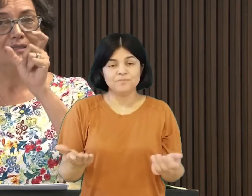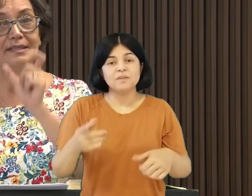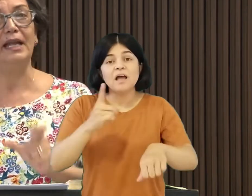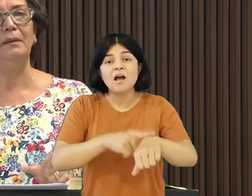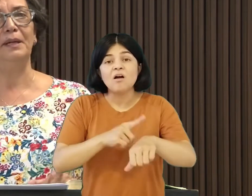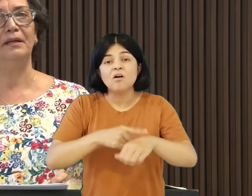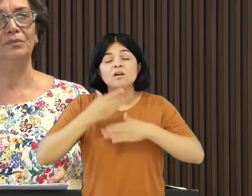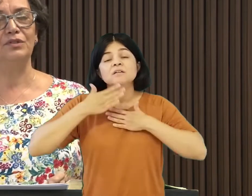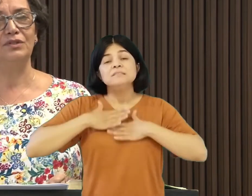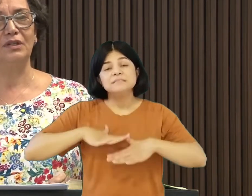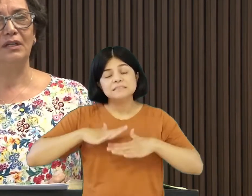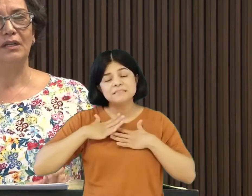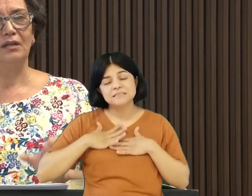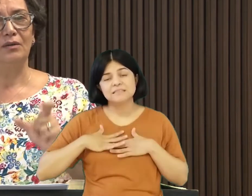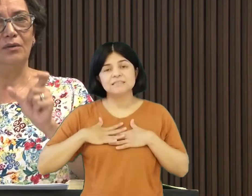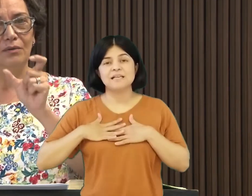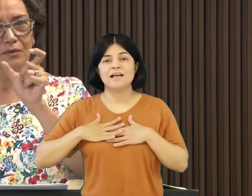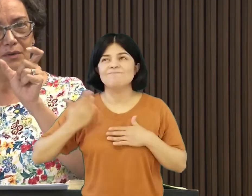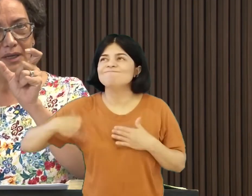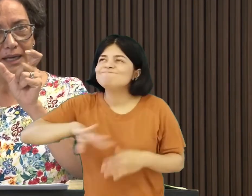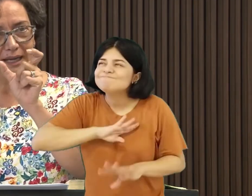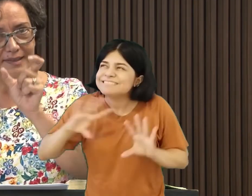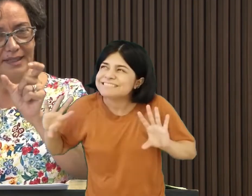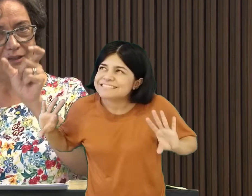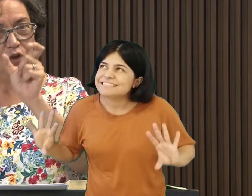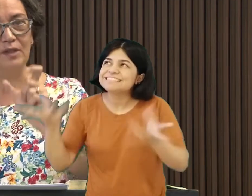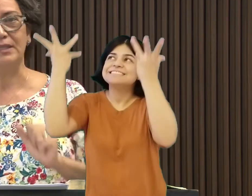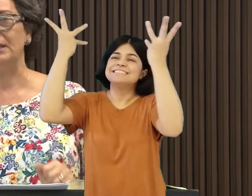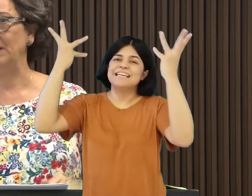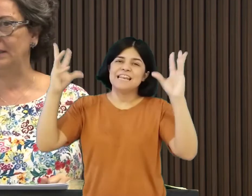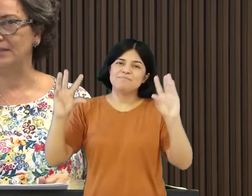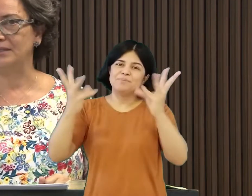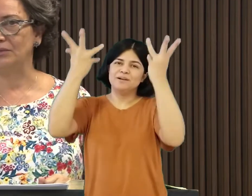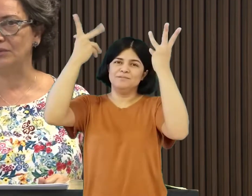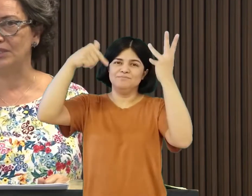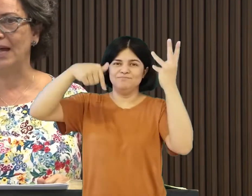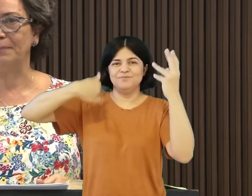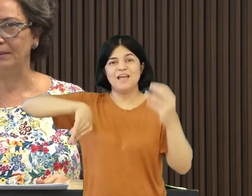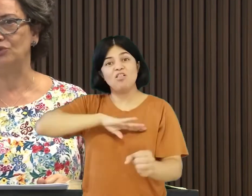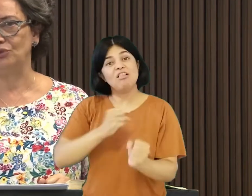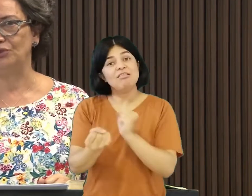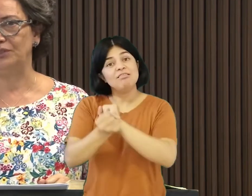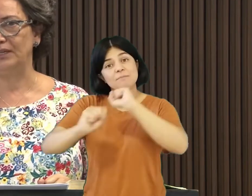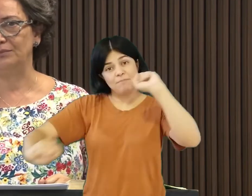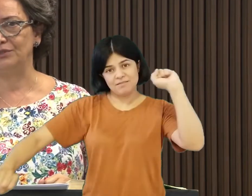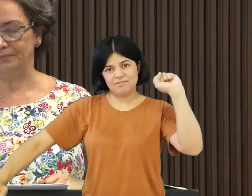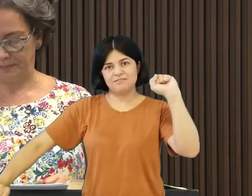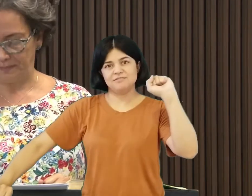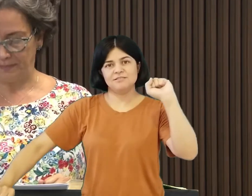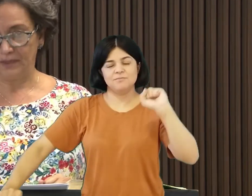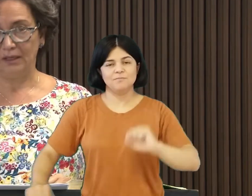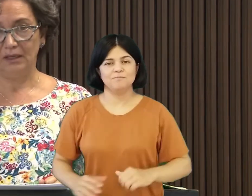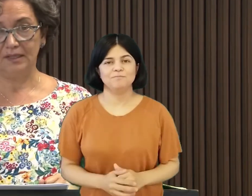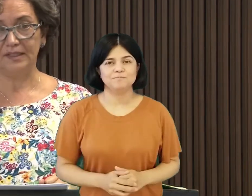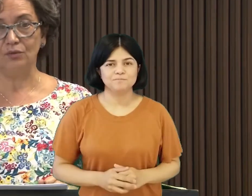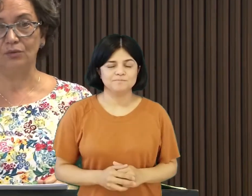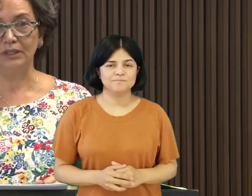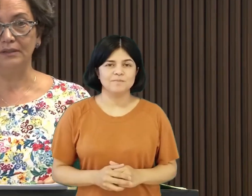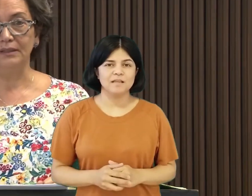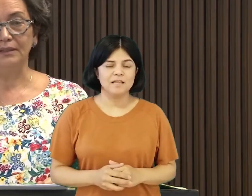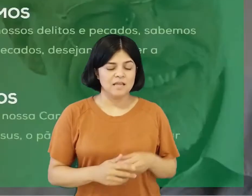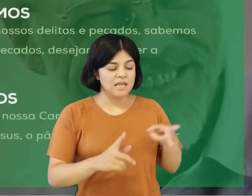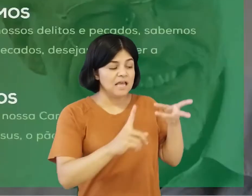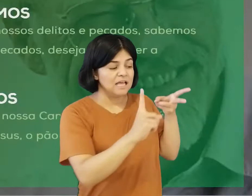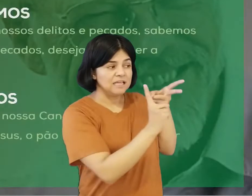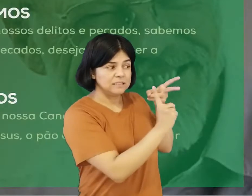nós celebramos essa nossa libertação. Sabemos de onde viemos. E a